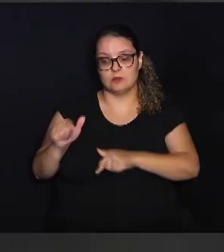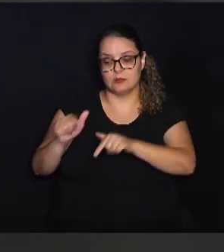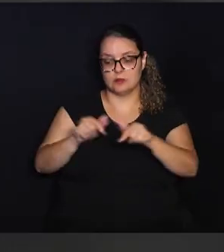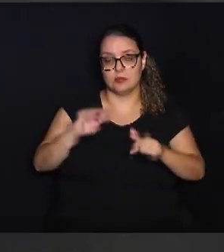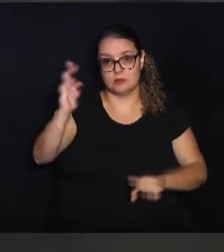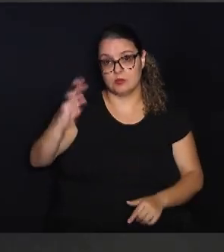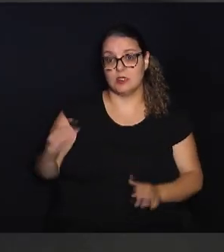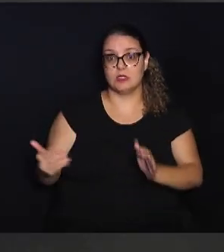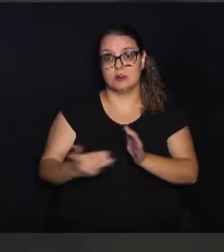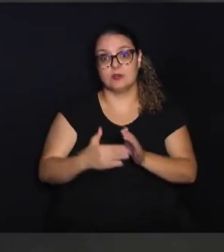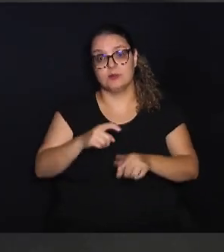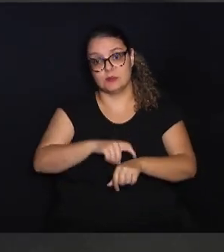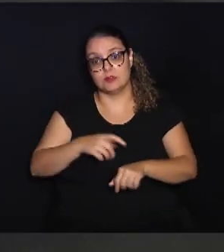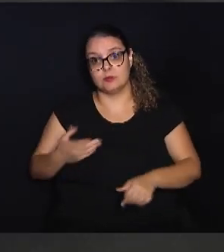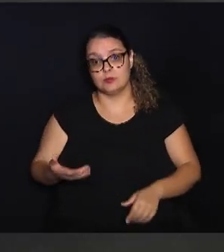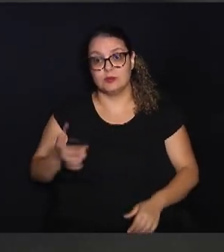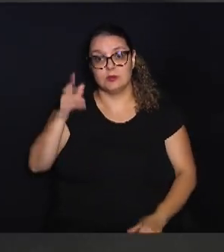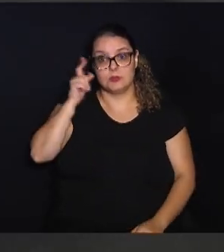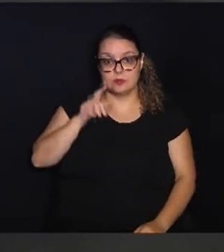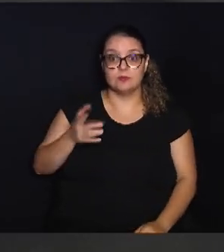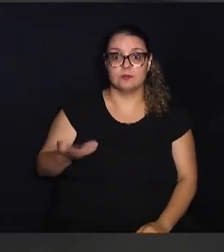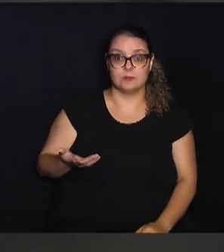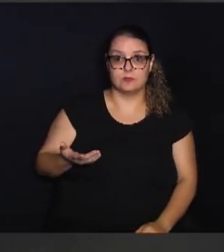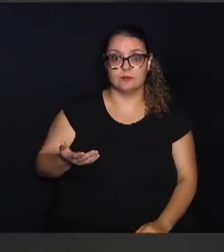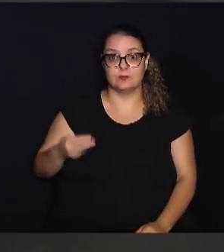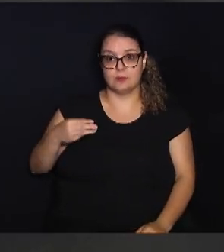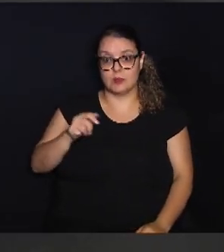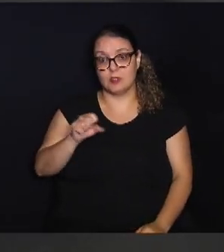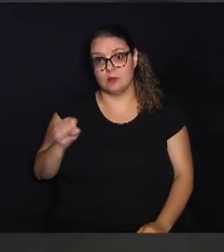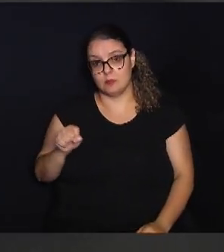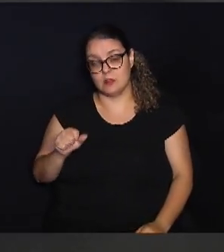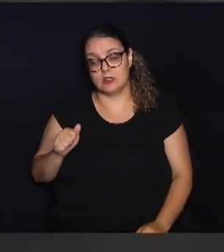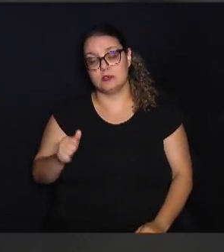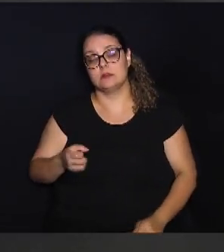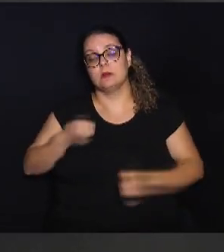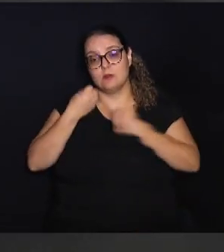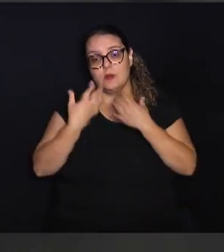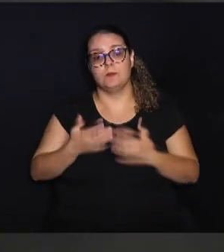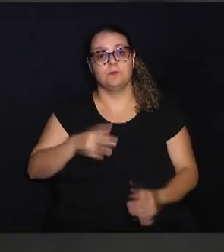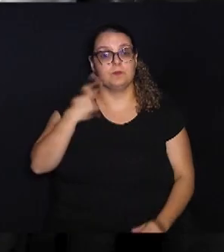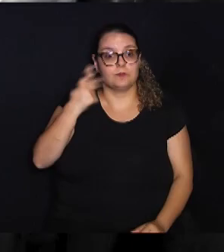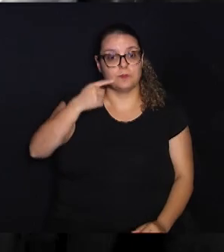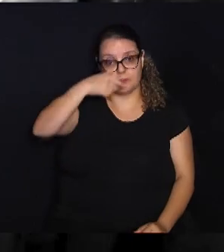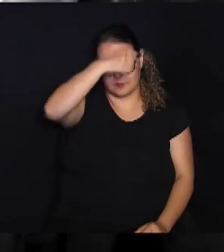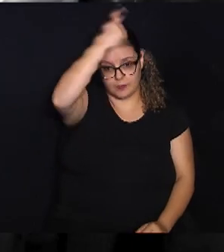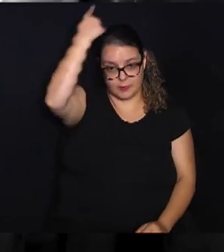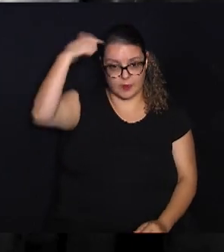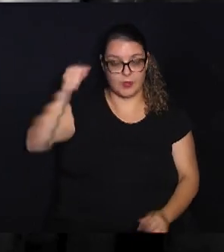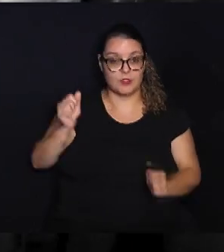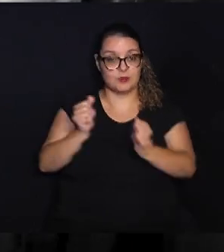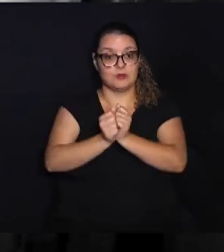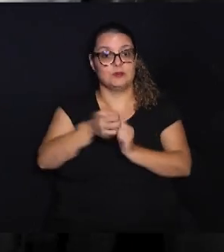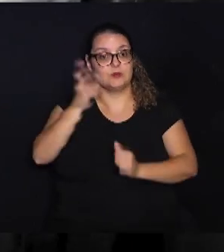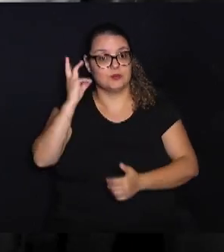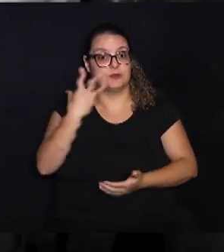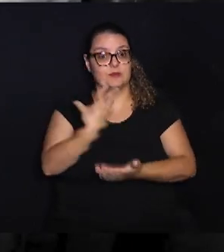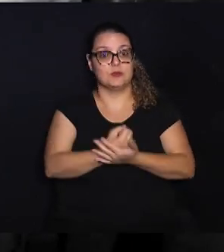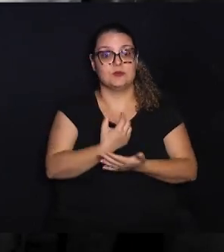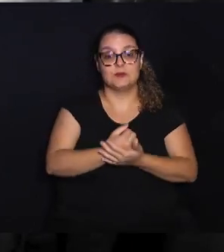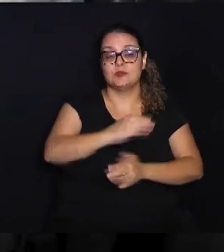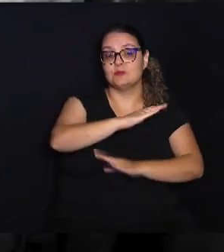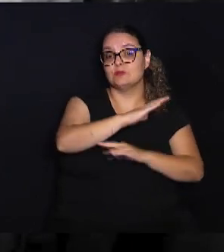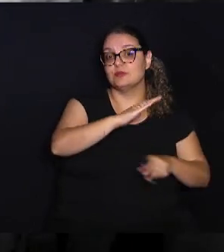até que chega uma hora que a gente consiga ter uma massa expressiva. O vereador Paulo Gaspar está aqui no podcast, na Casa do